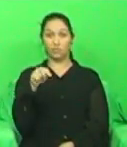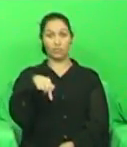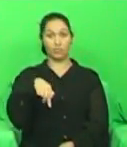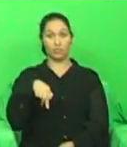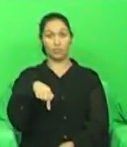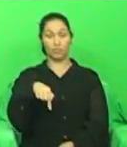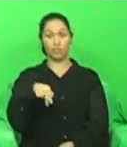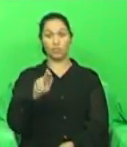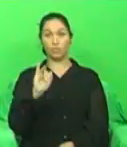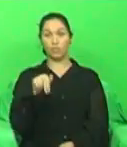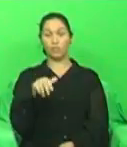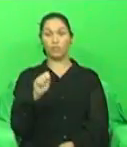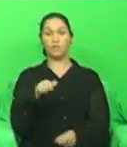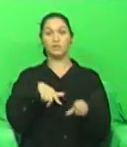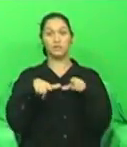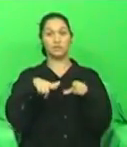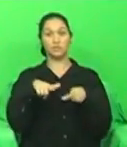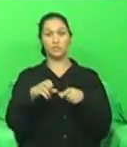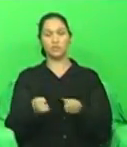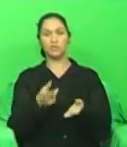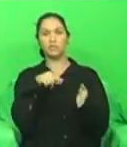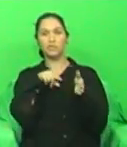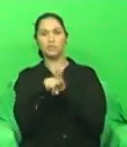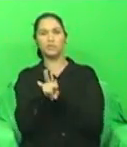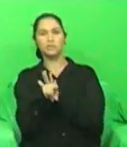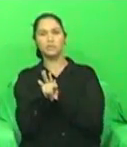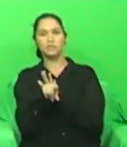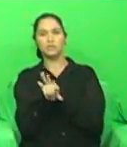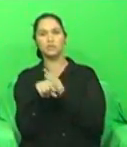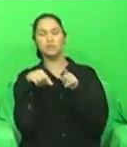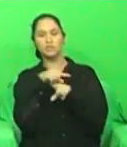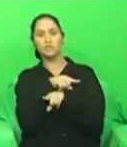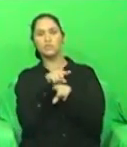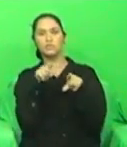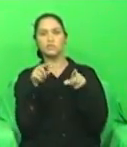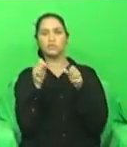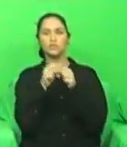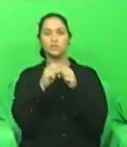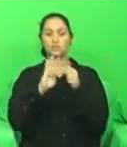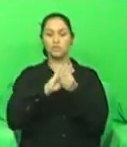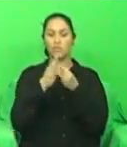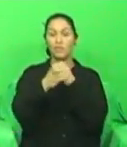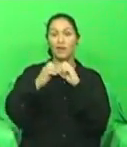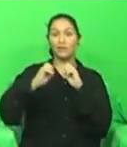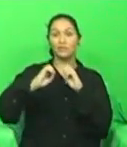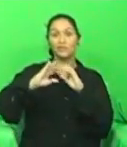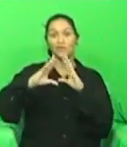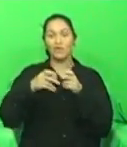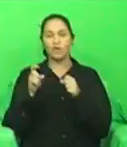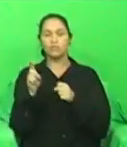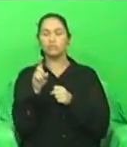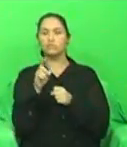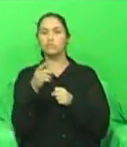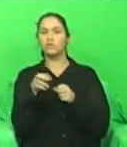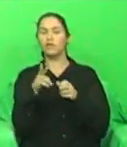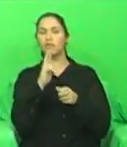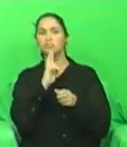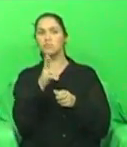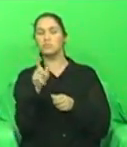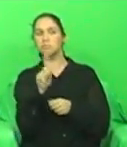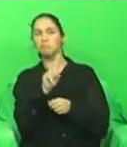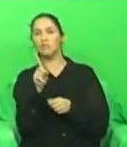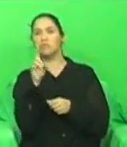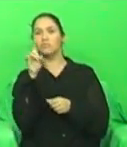vocês vão fazer todo o bairro não só vão fazer onde passa o ônibus eo resto as pessoas querem chegar na sua